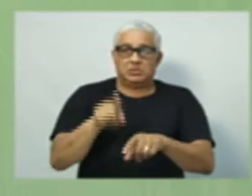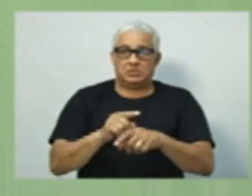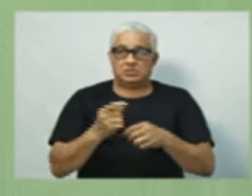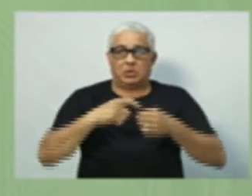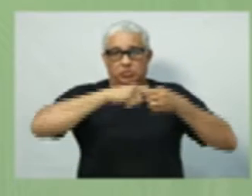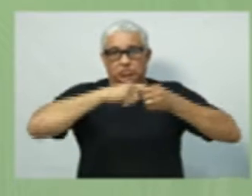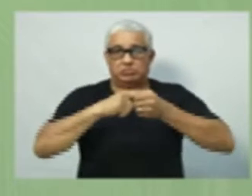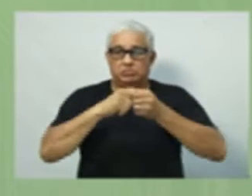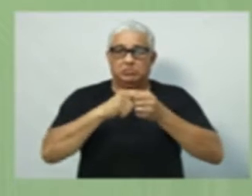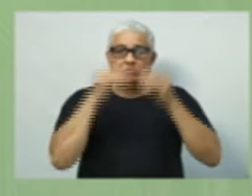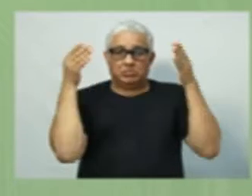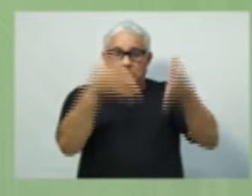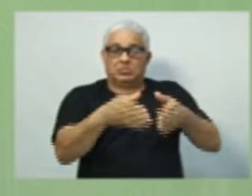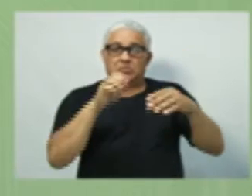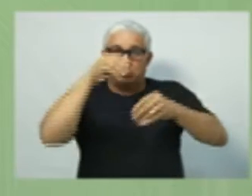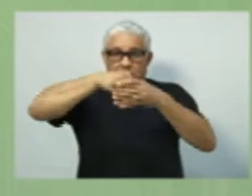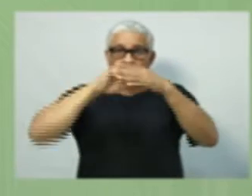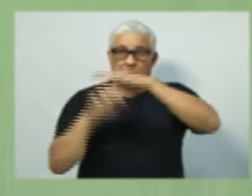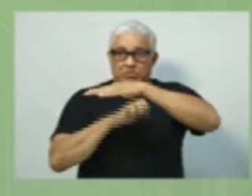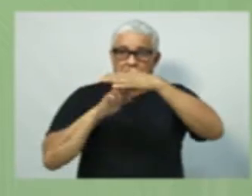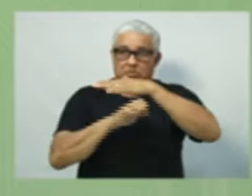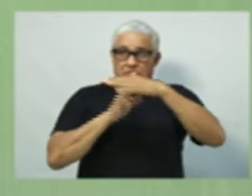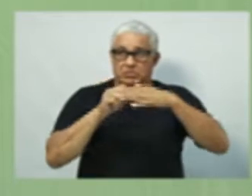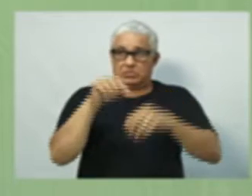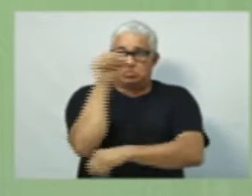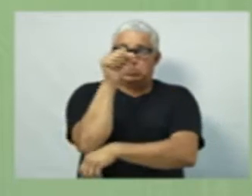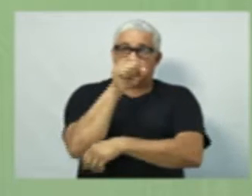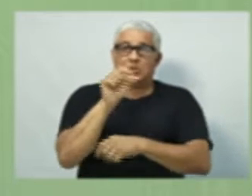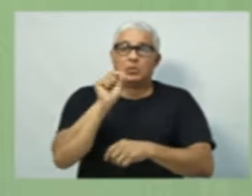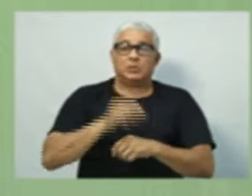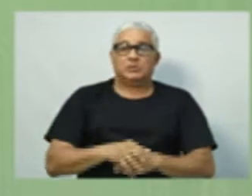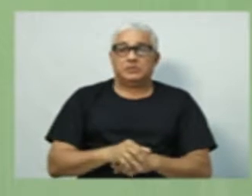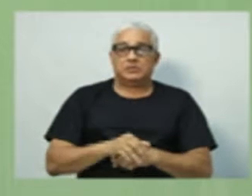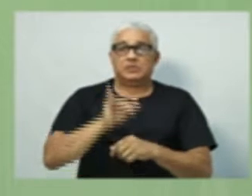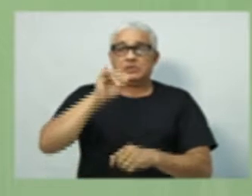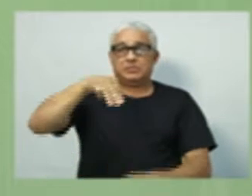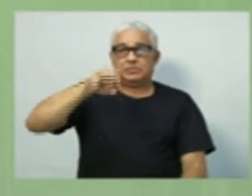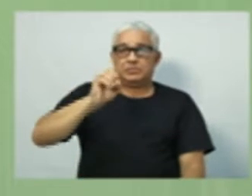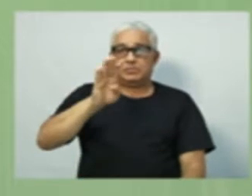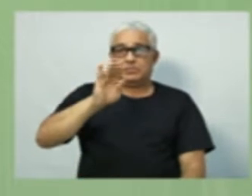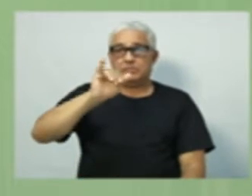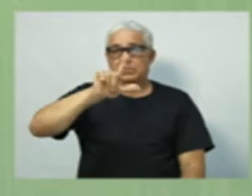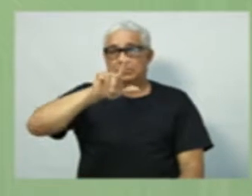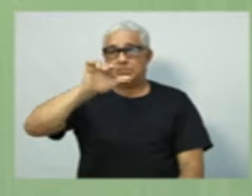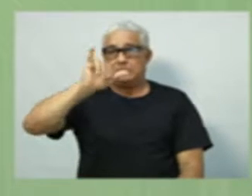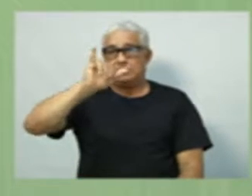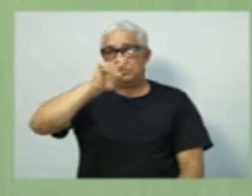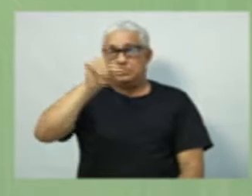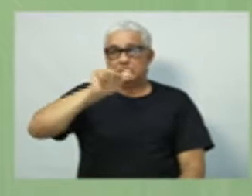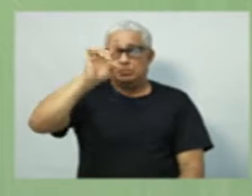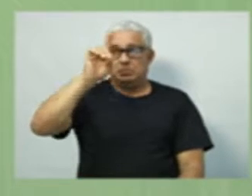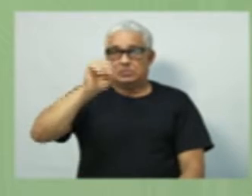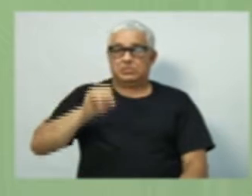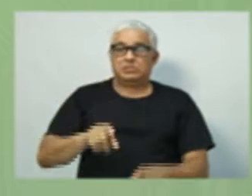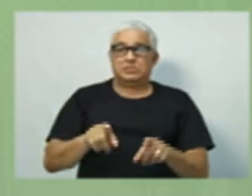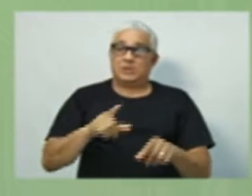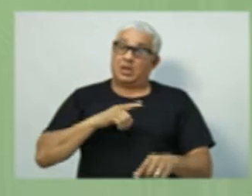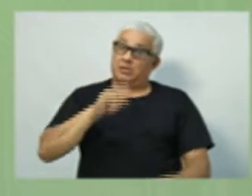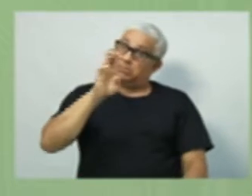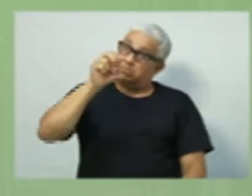operacionais das empresas esse b ico vai ser e mobilizado bens com características